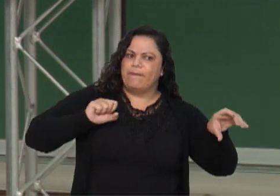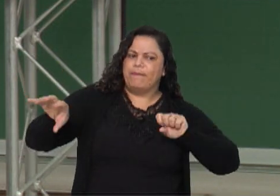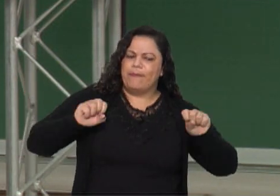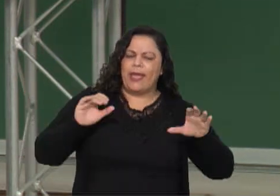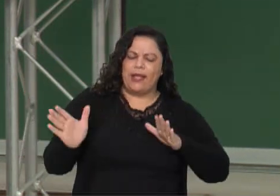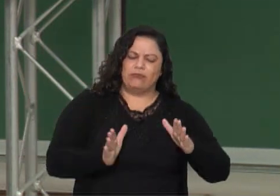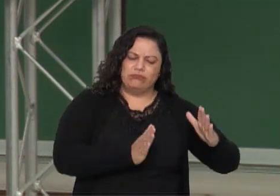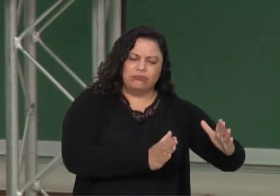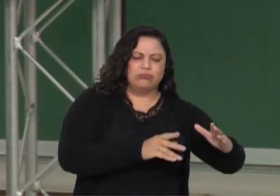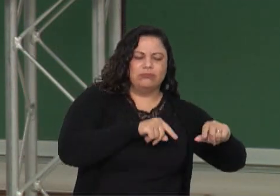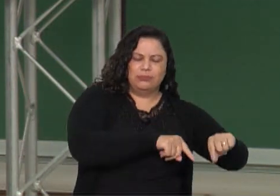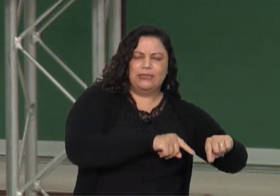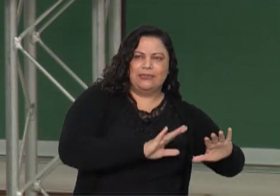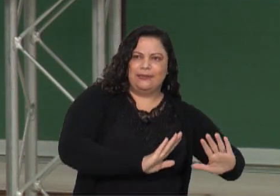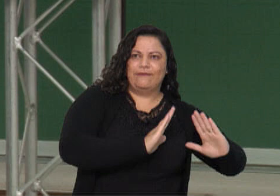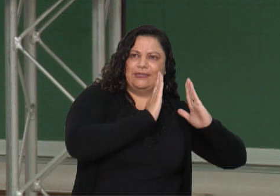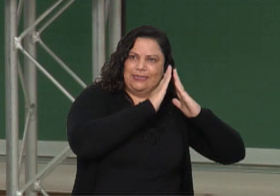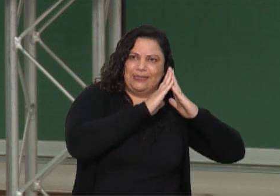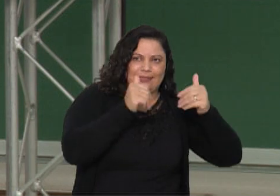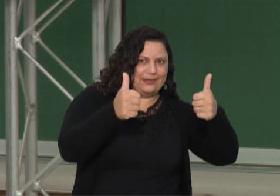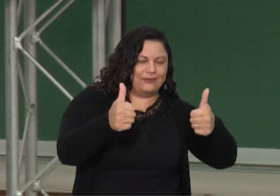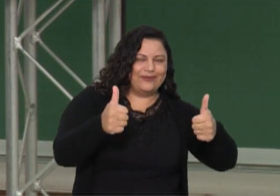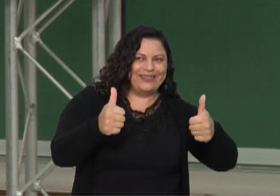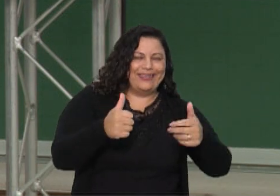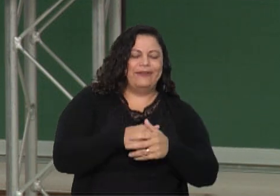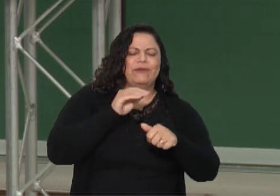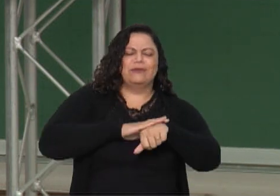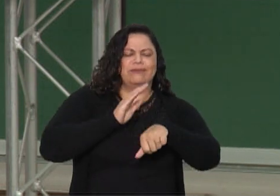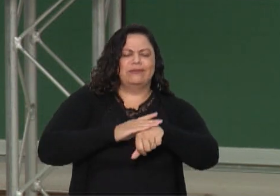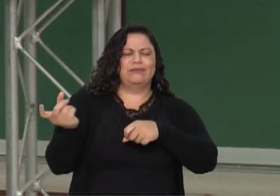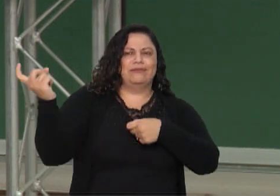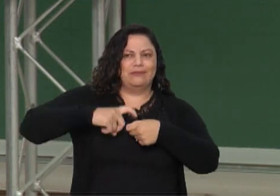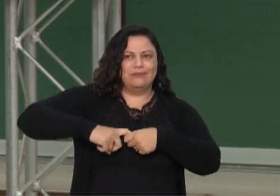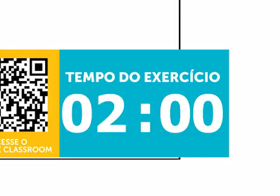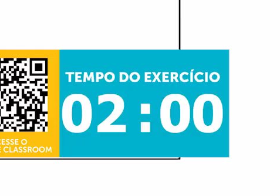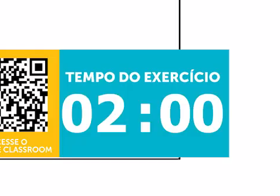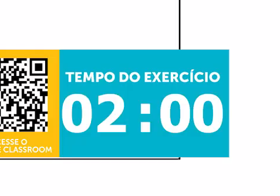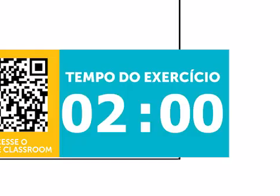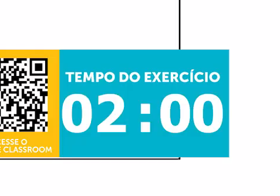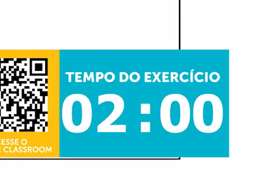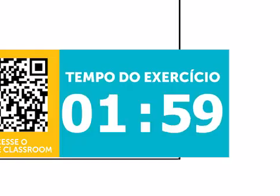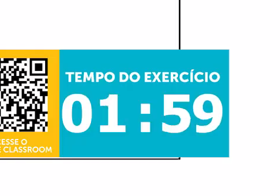deixar separadinho para fazer atividade em casa depois, hein? Vou dar um tempinho e a gente já volta.